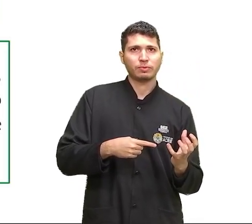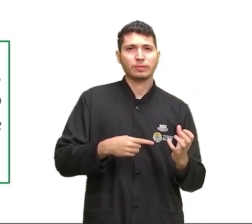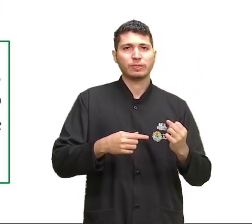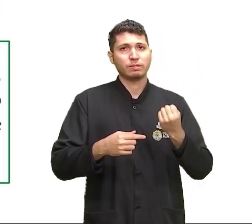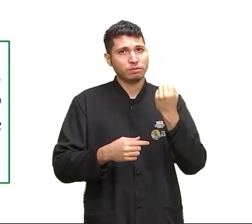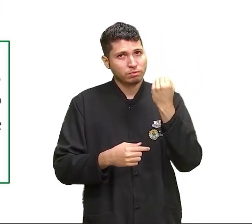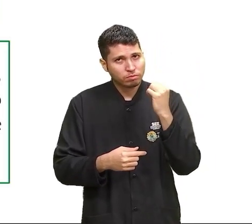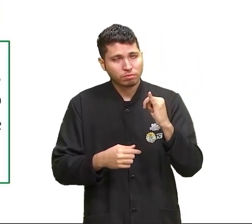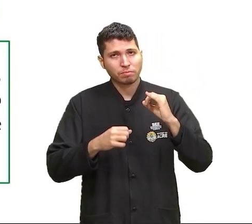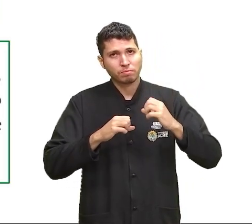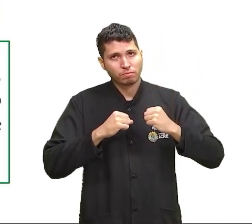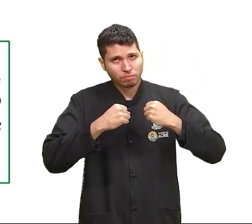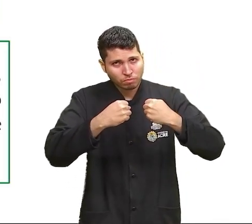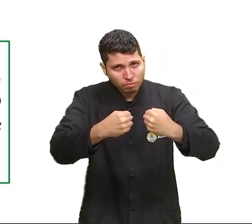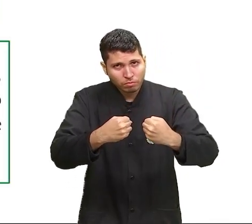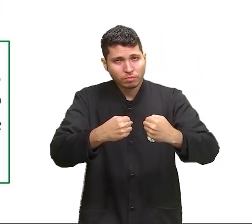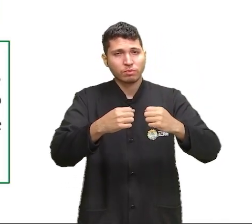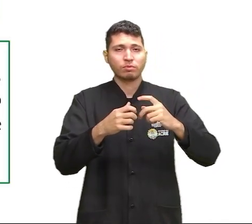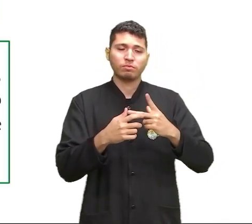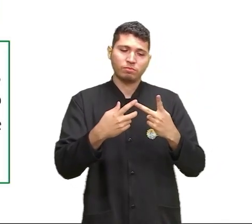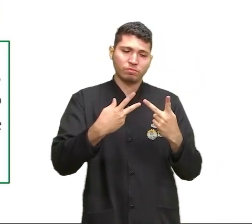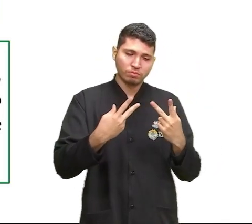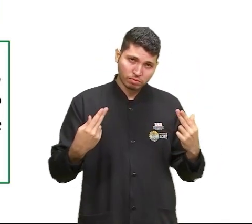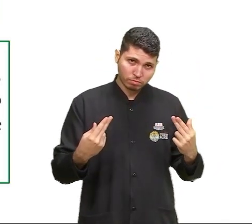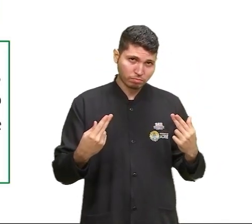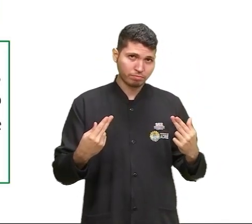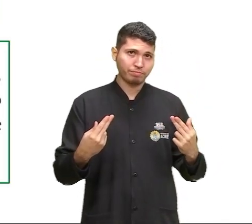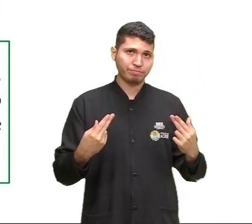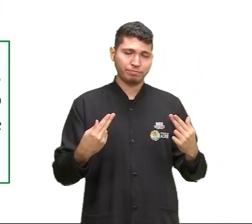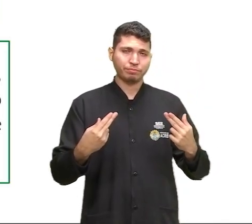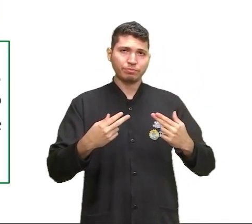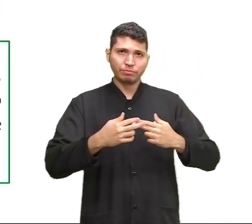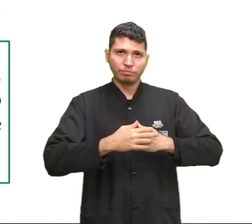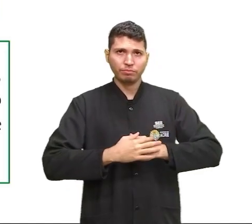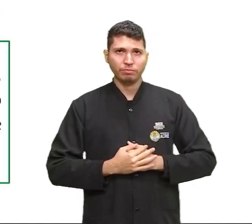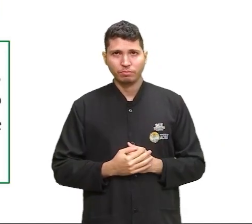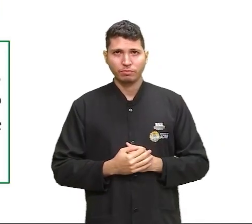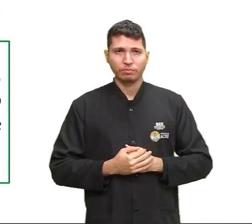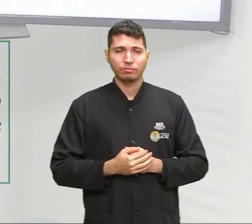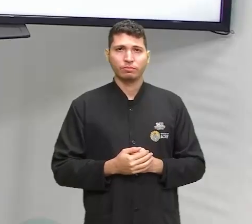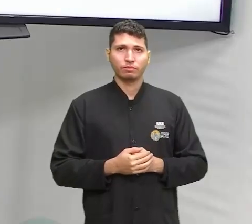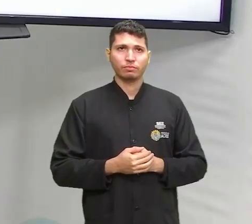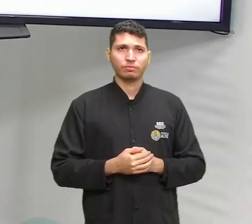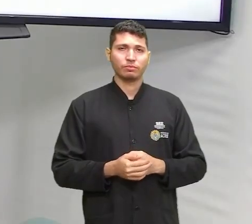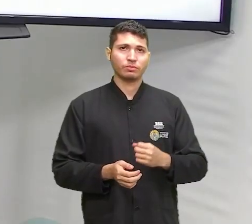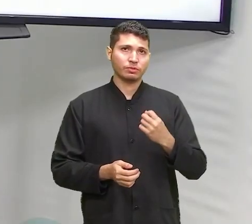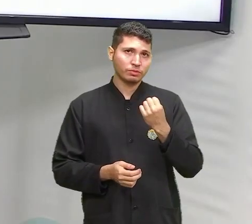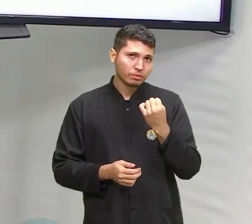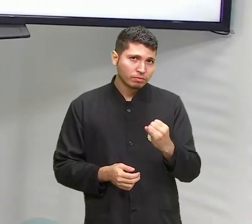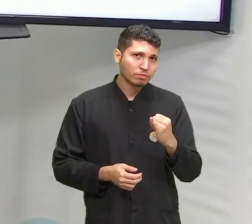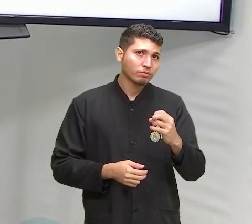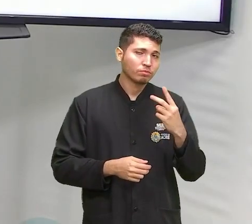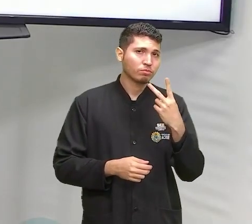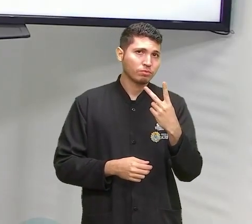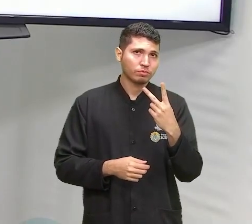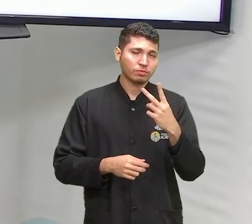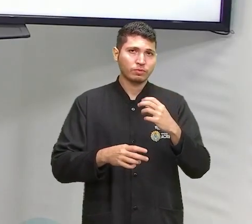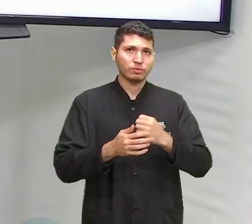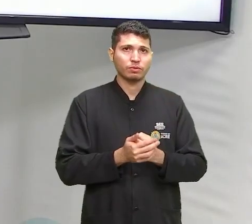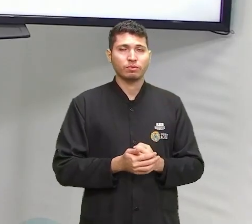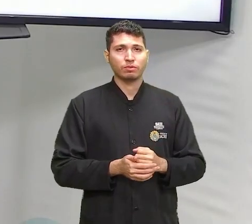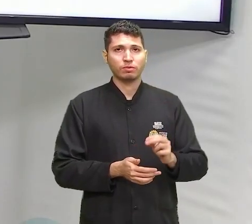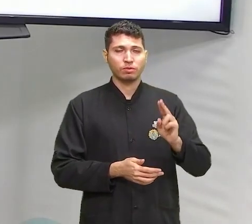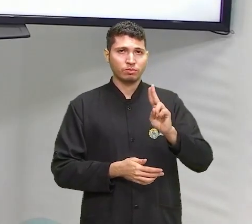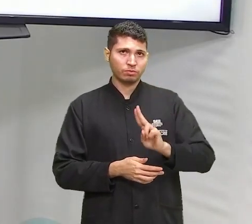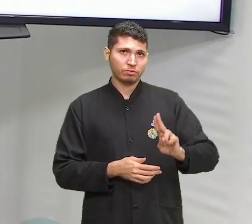as resistências deles forem iguais. Perfeito, pessoal? Então, quando for 2, o que a gente faz? Produto pela soma. Quando